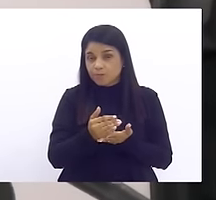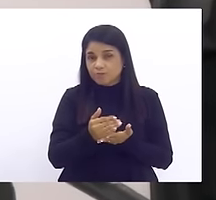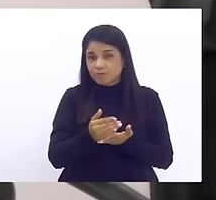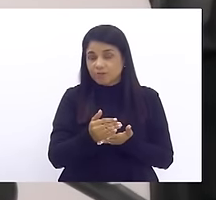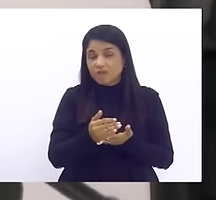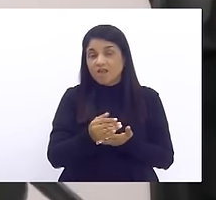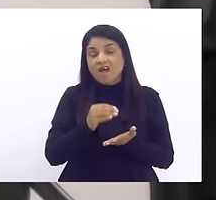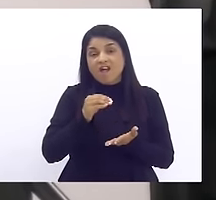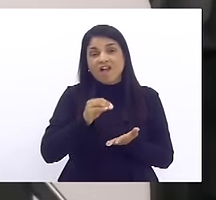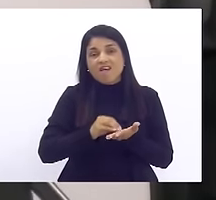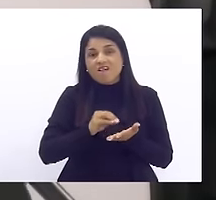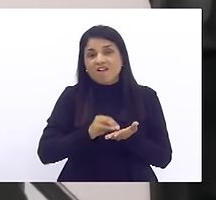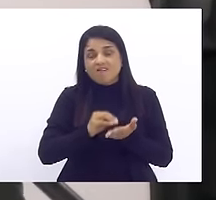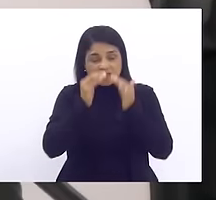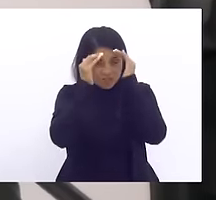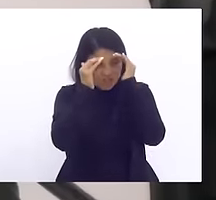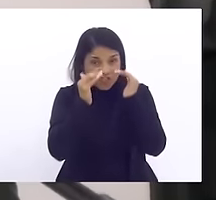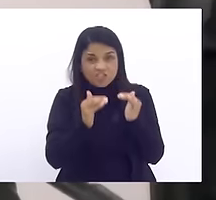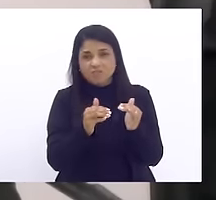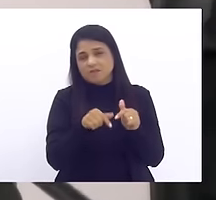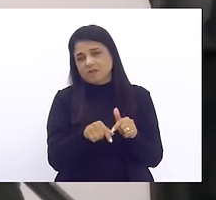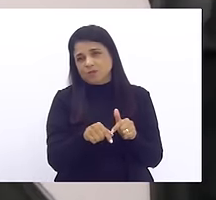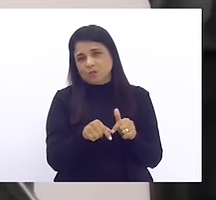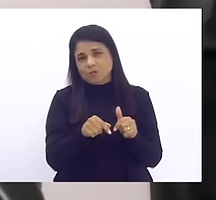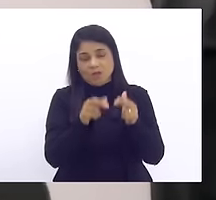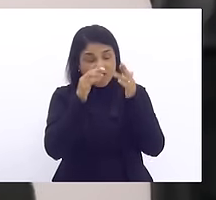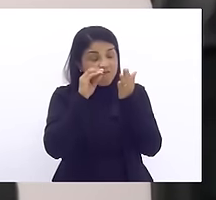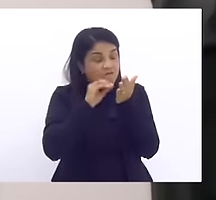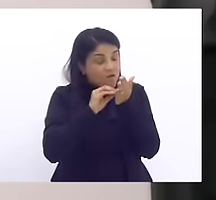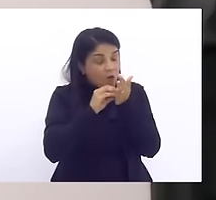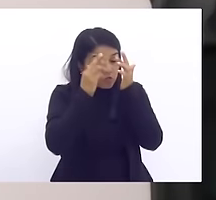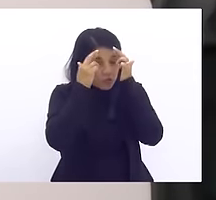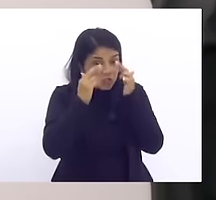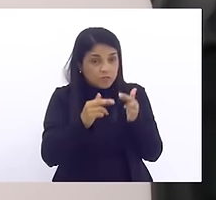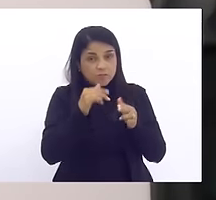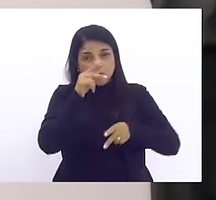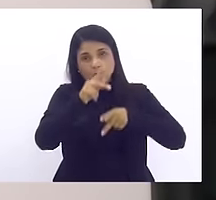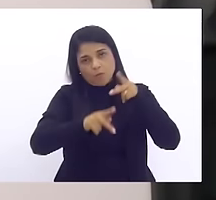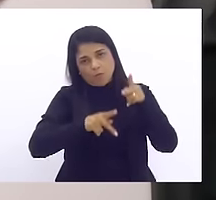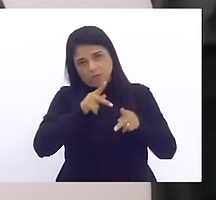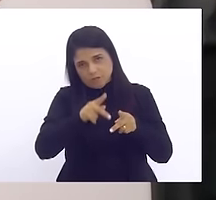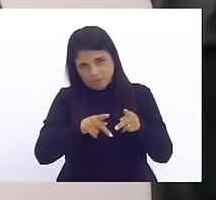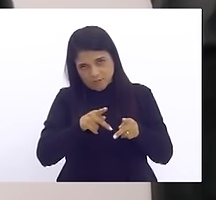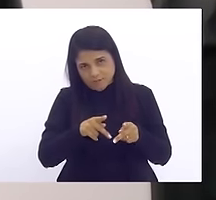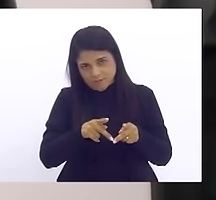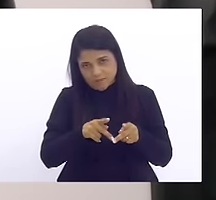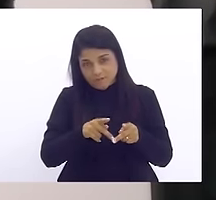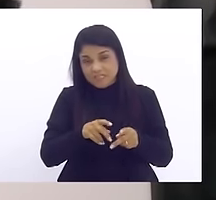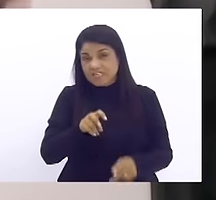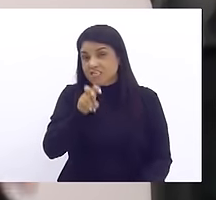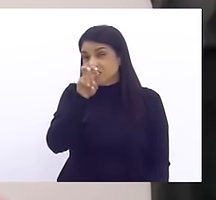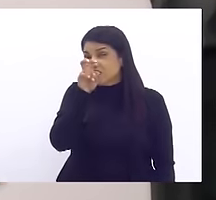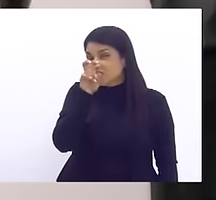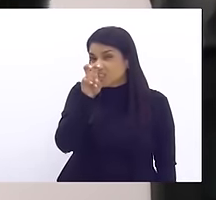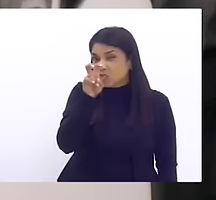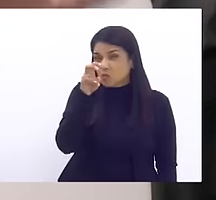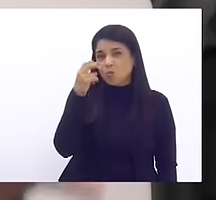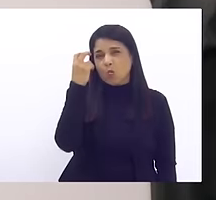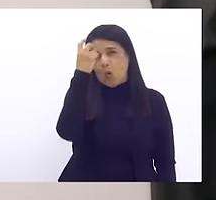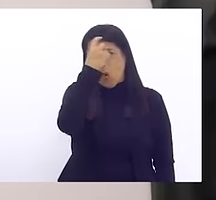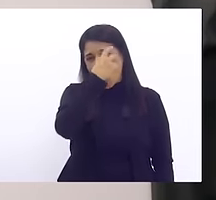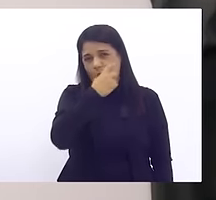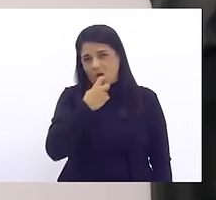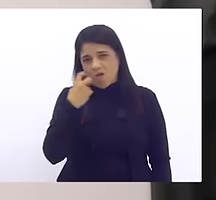desrespeitosa que tratam todos que trata a população você imagina ficar 5 horas esperando com